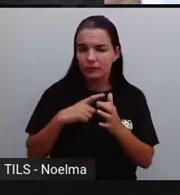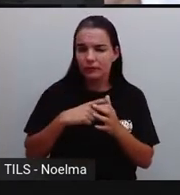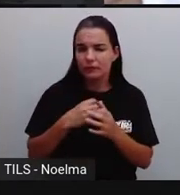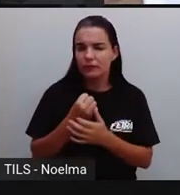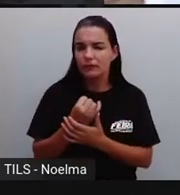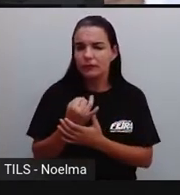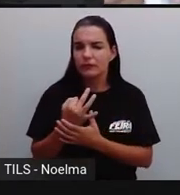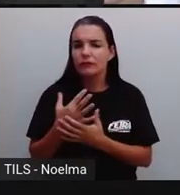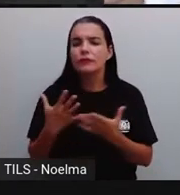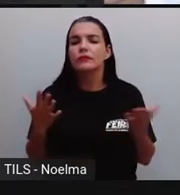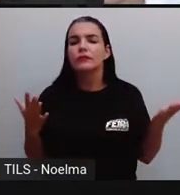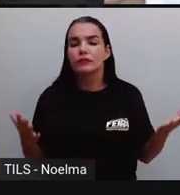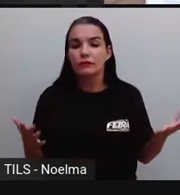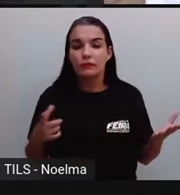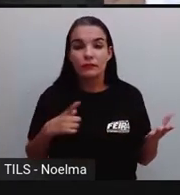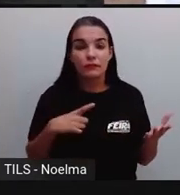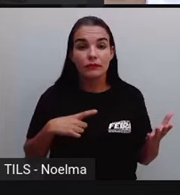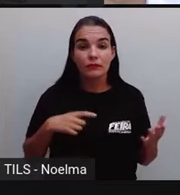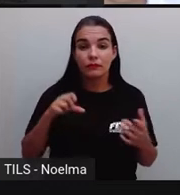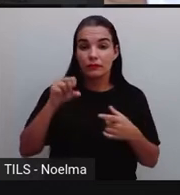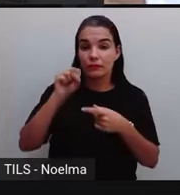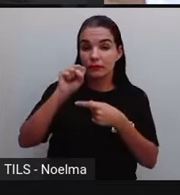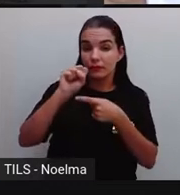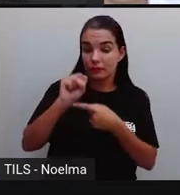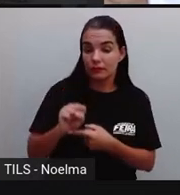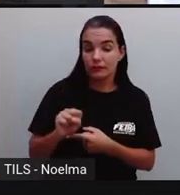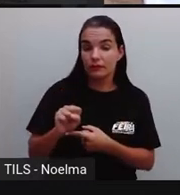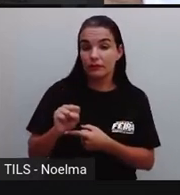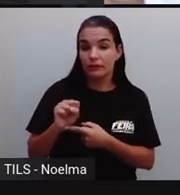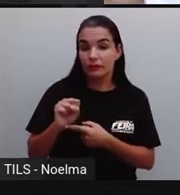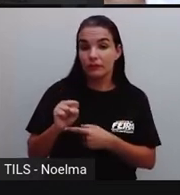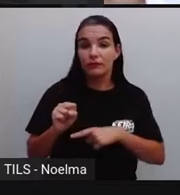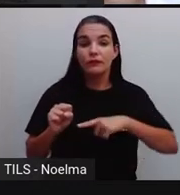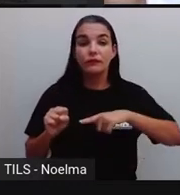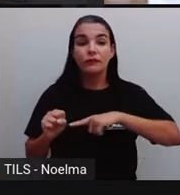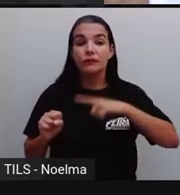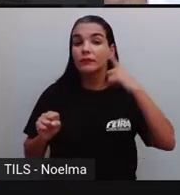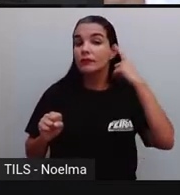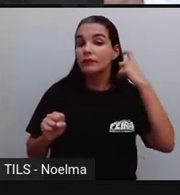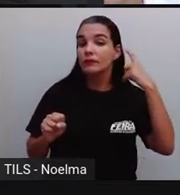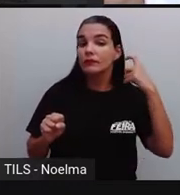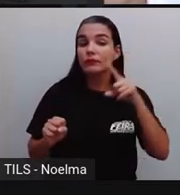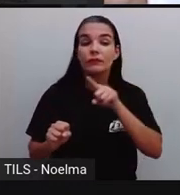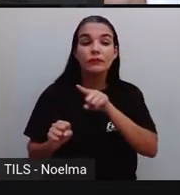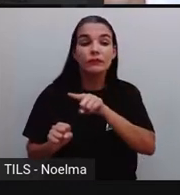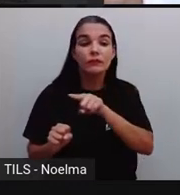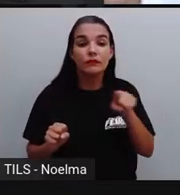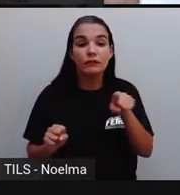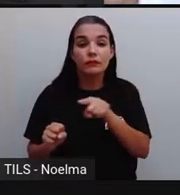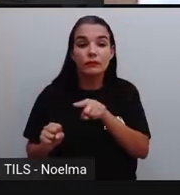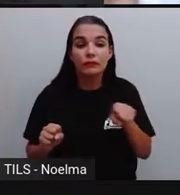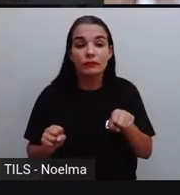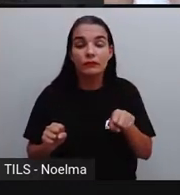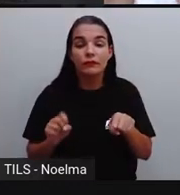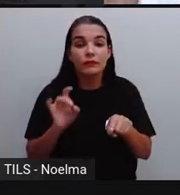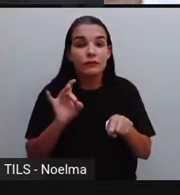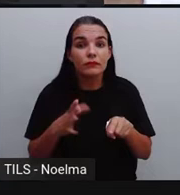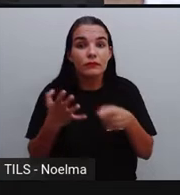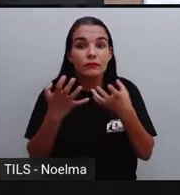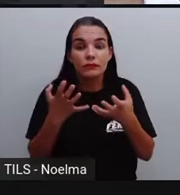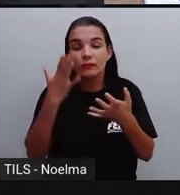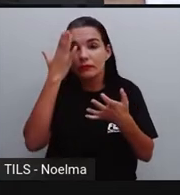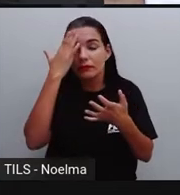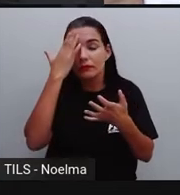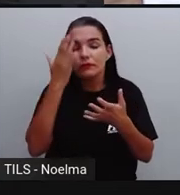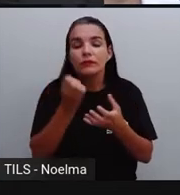z. Todas aí, todas essas palavras têm a letra si, não tem? Agora a gente só quer descobrir quais